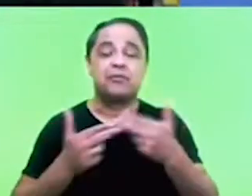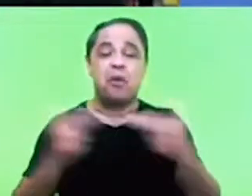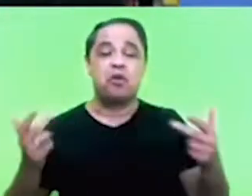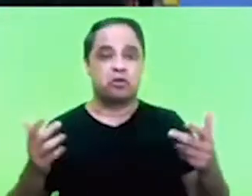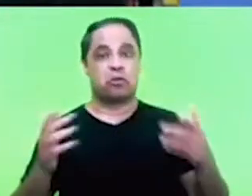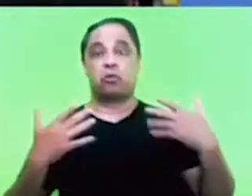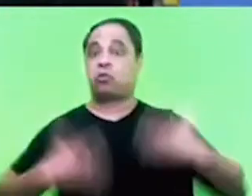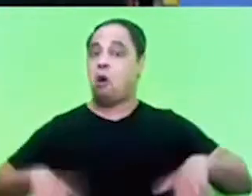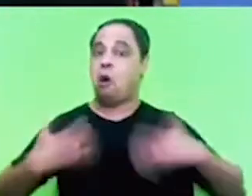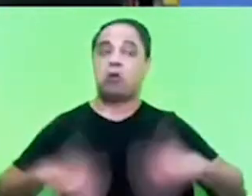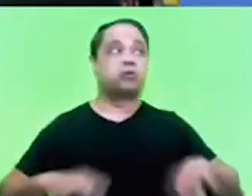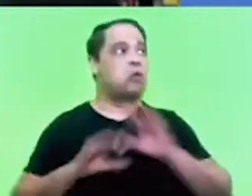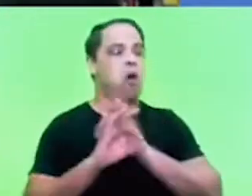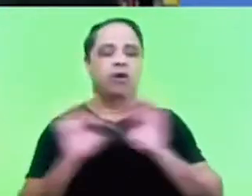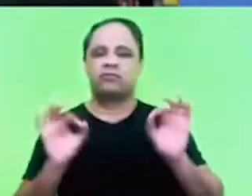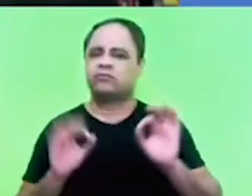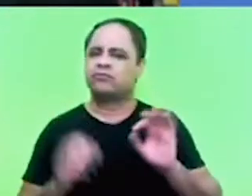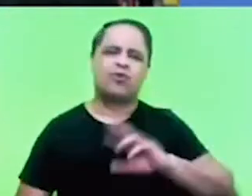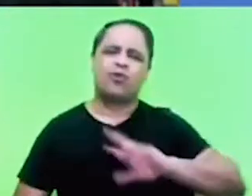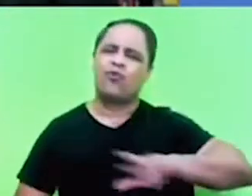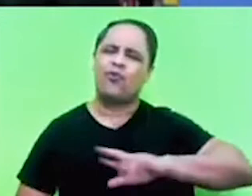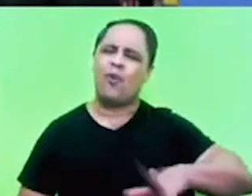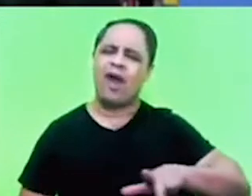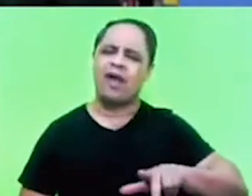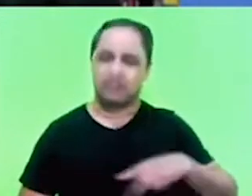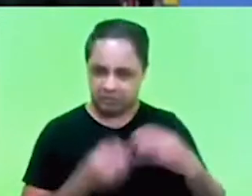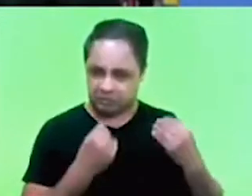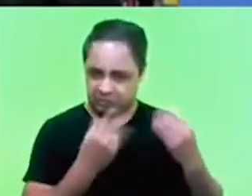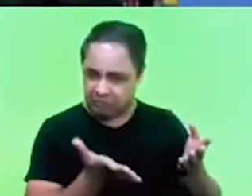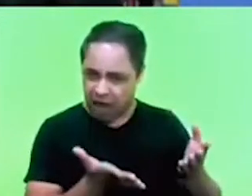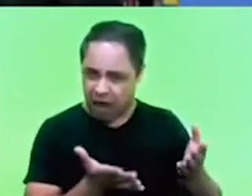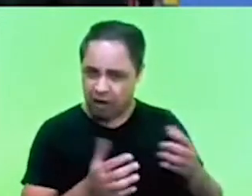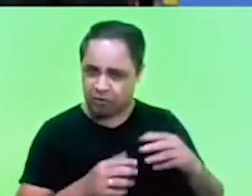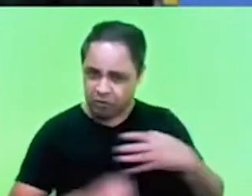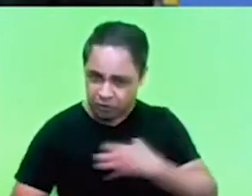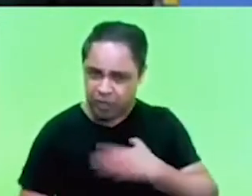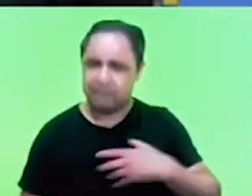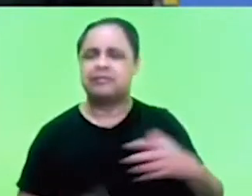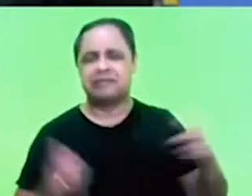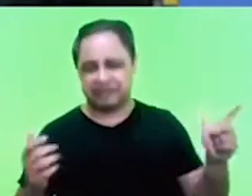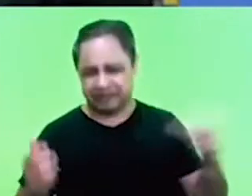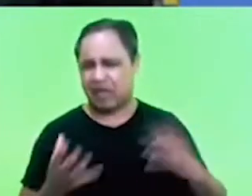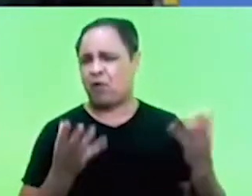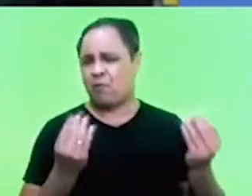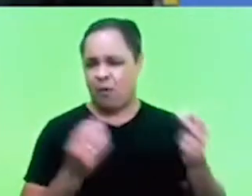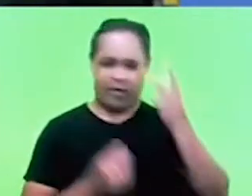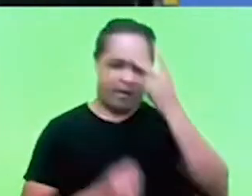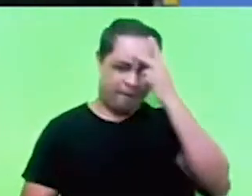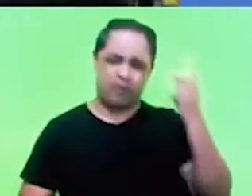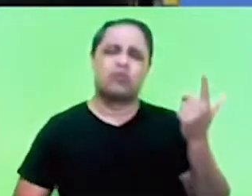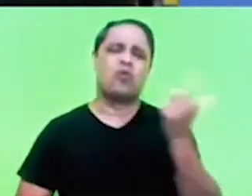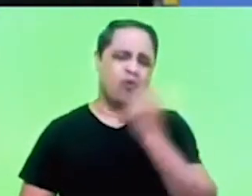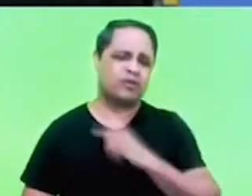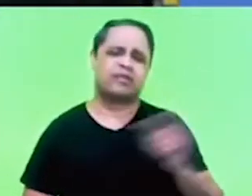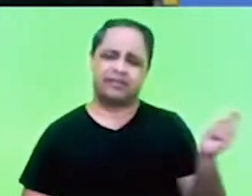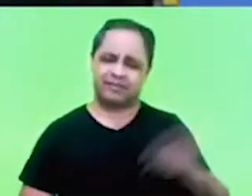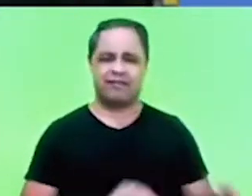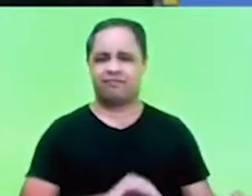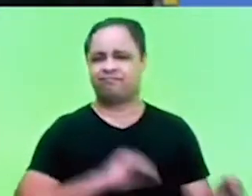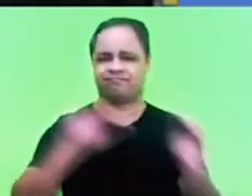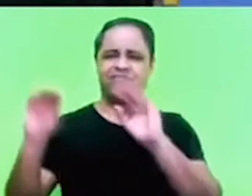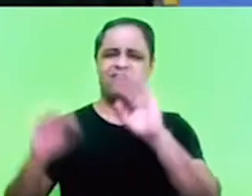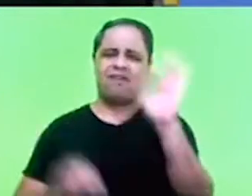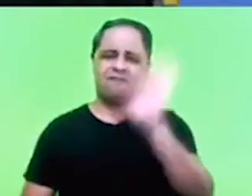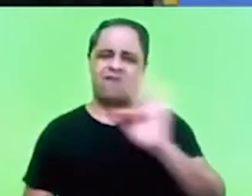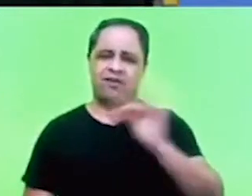que maravilha e tal. Não é isso. Se a gente der condições, a gente vai ter uma leva enorme de gente capaz de ir para Harvard, entendeu? Então,